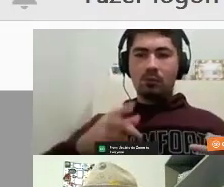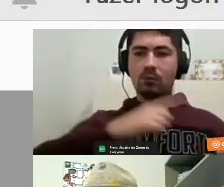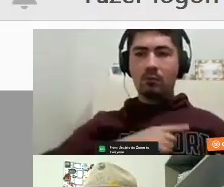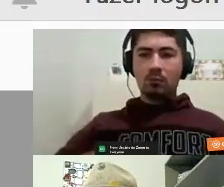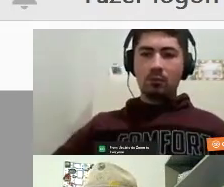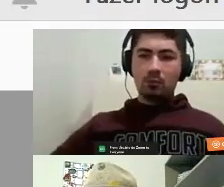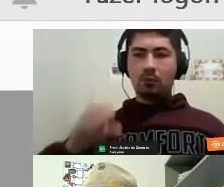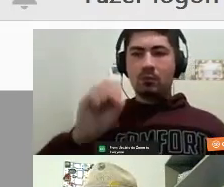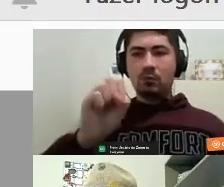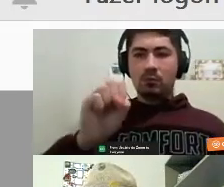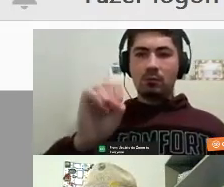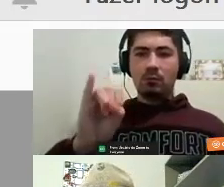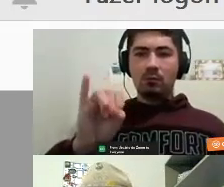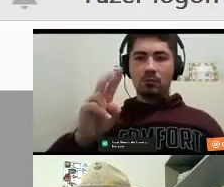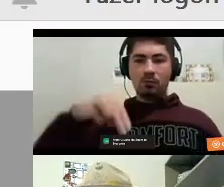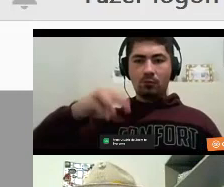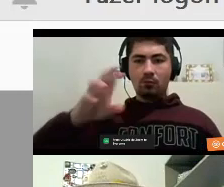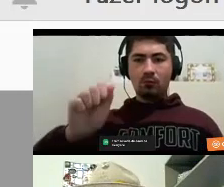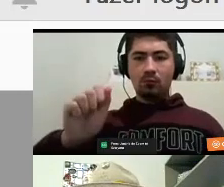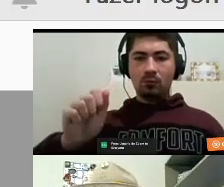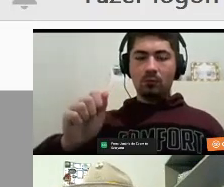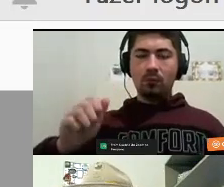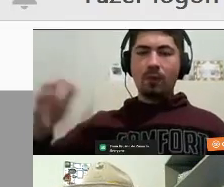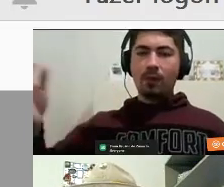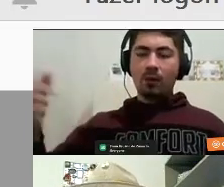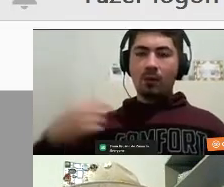Shimuta. Então, coube a mim